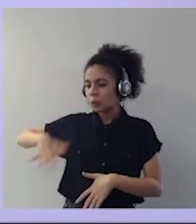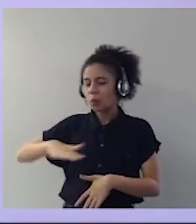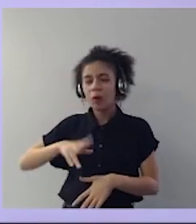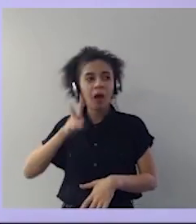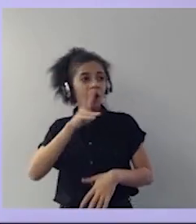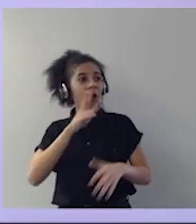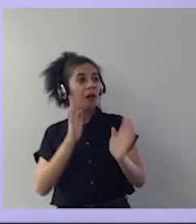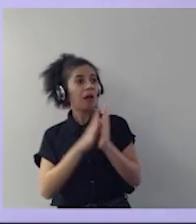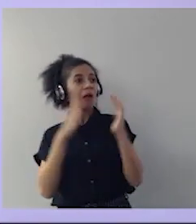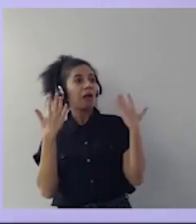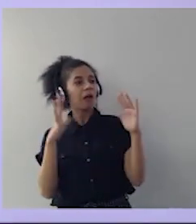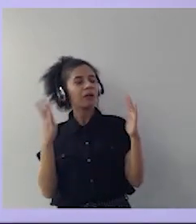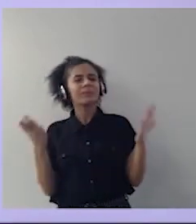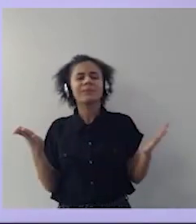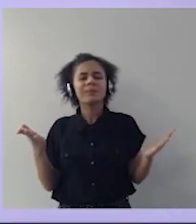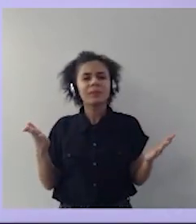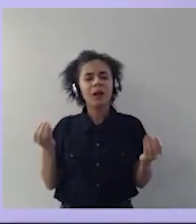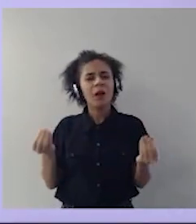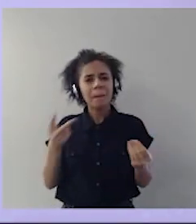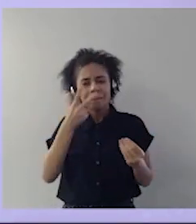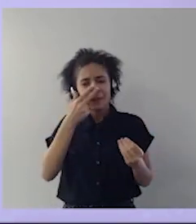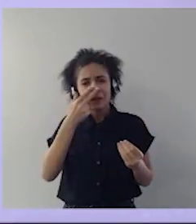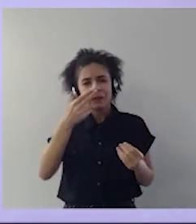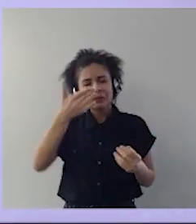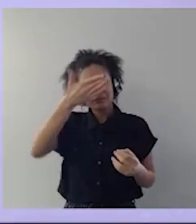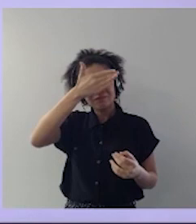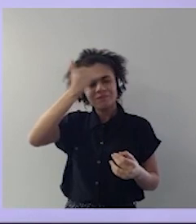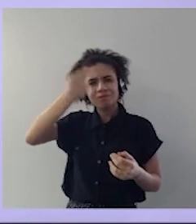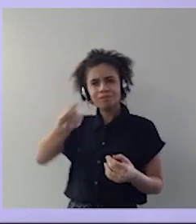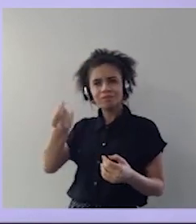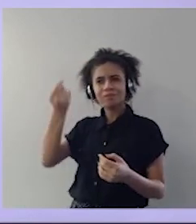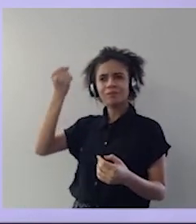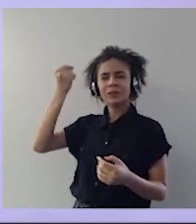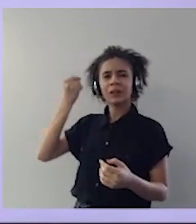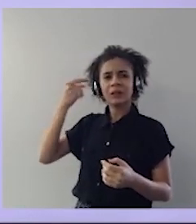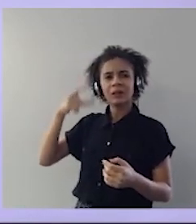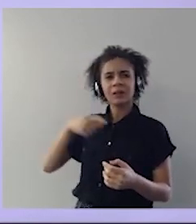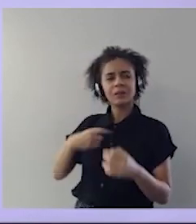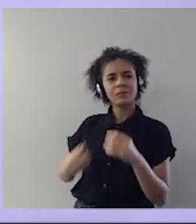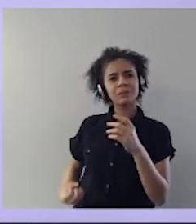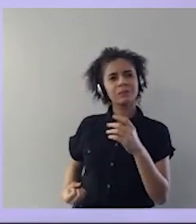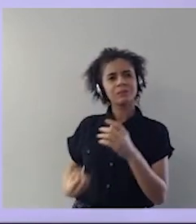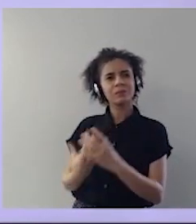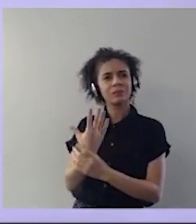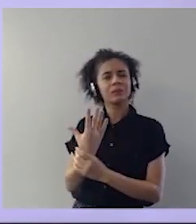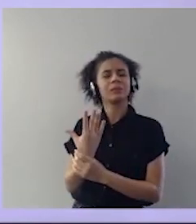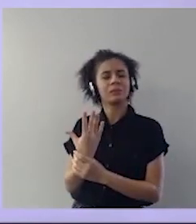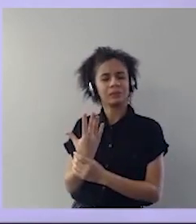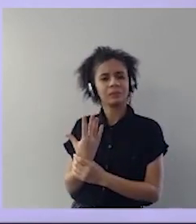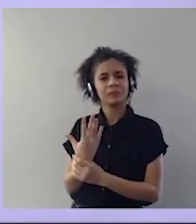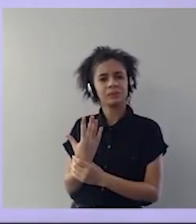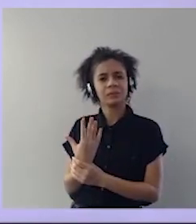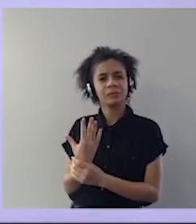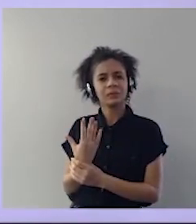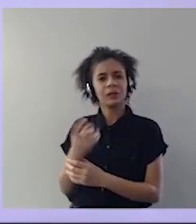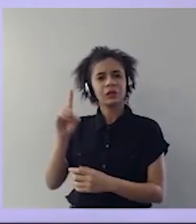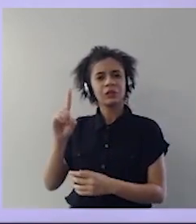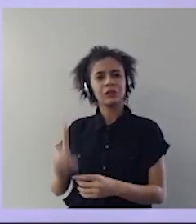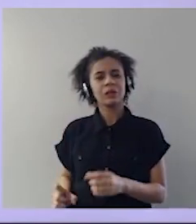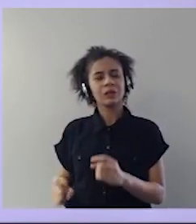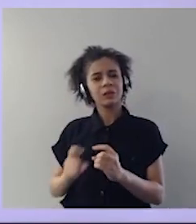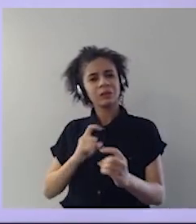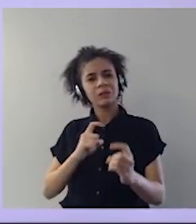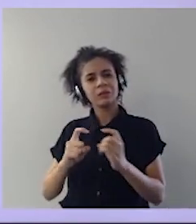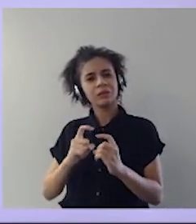esquecem que esses instrumentos têm como razão de existir, na fundação do direito administrativo,